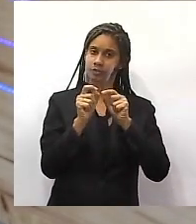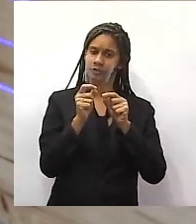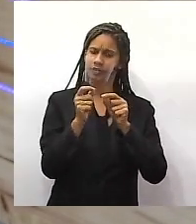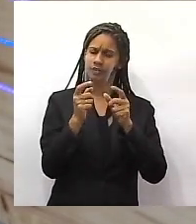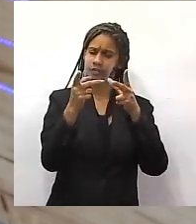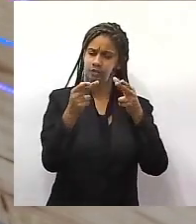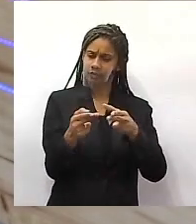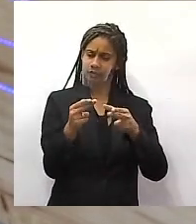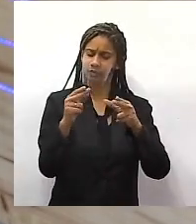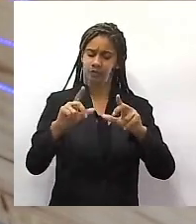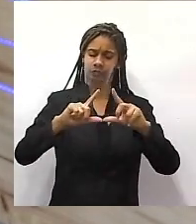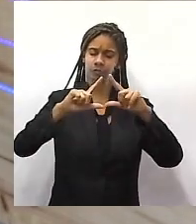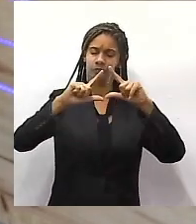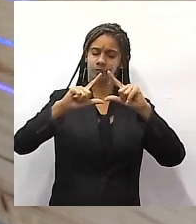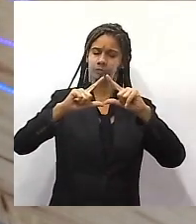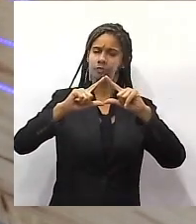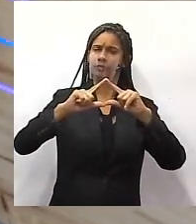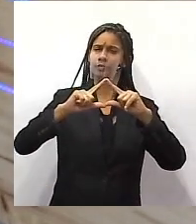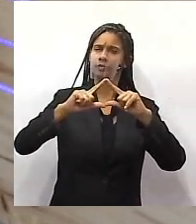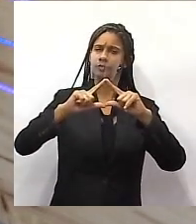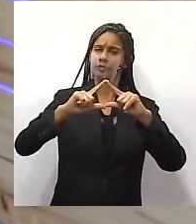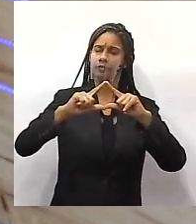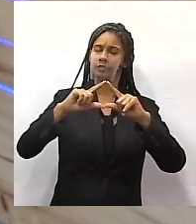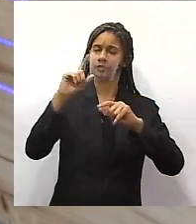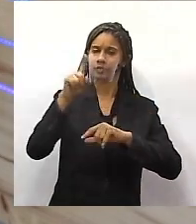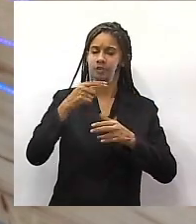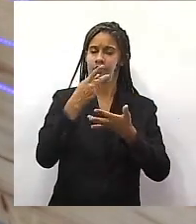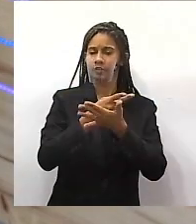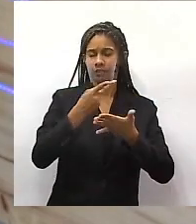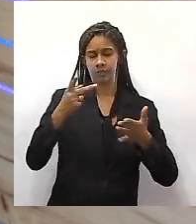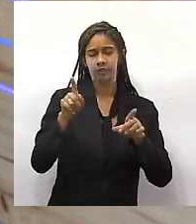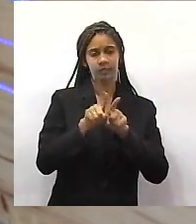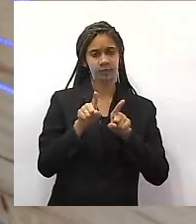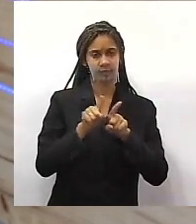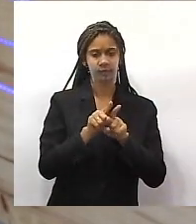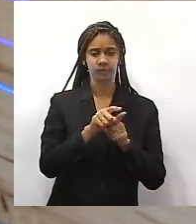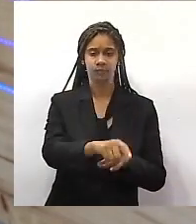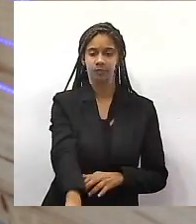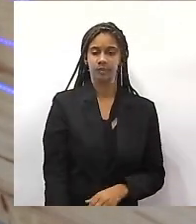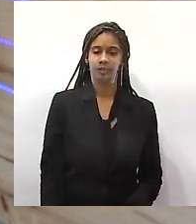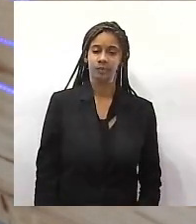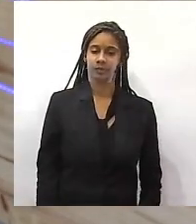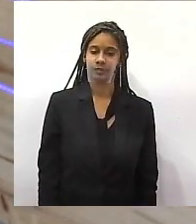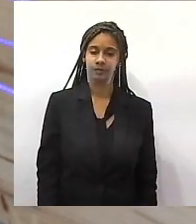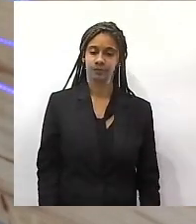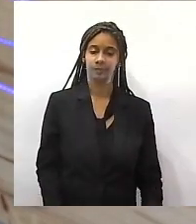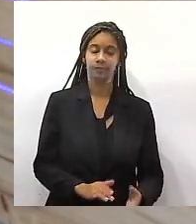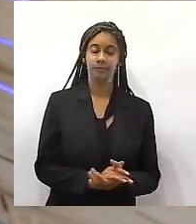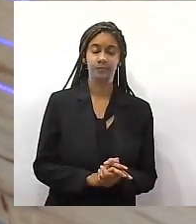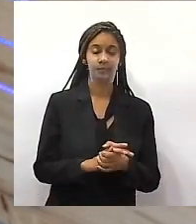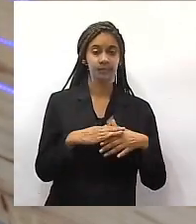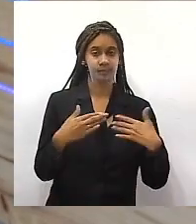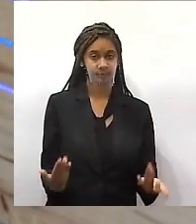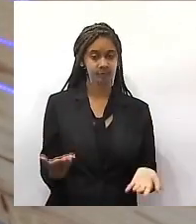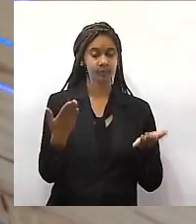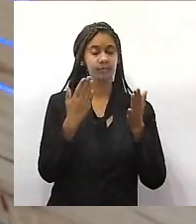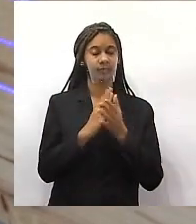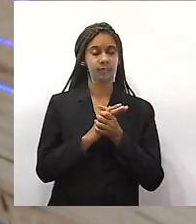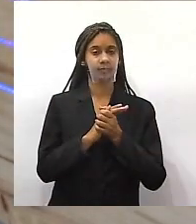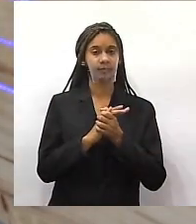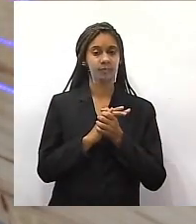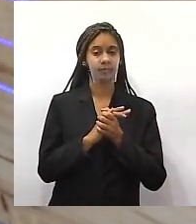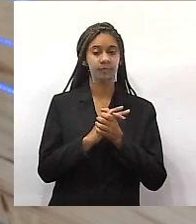triângulos. Semelhança de triângulos é uma consequência aí também do Teorema de Tales. Então vamos já aí,